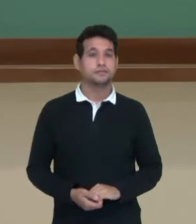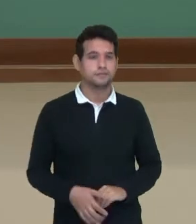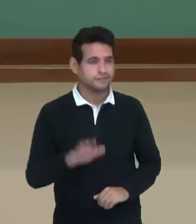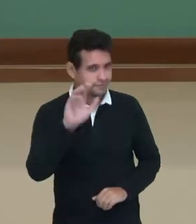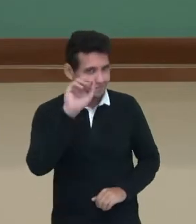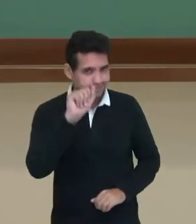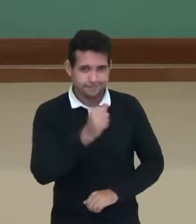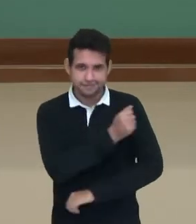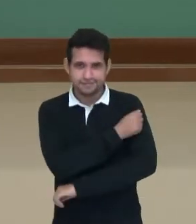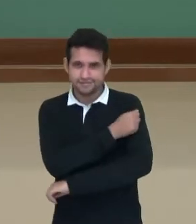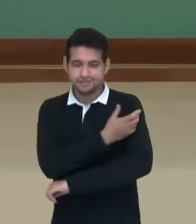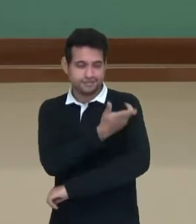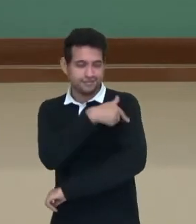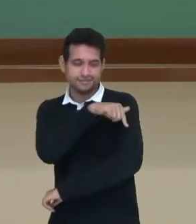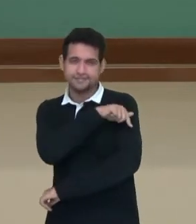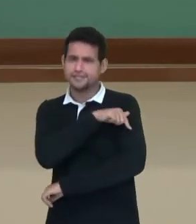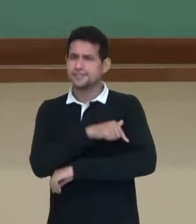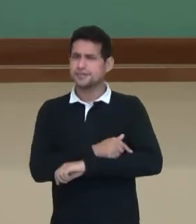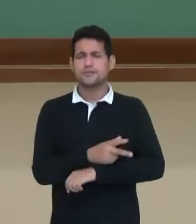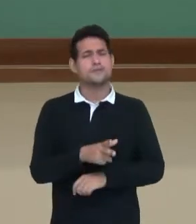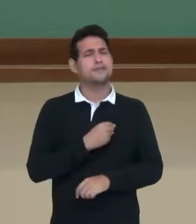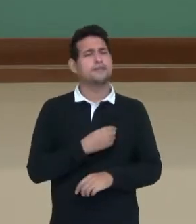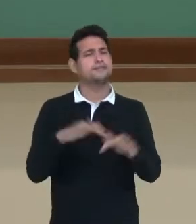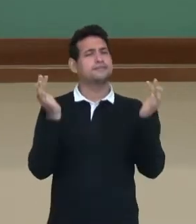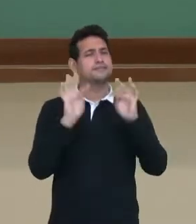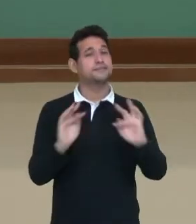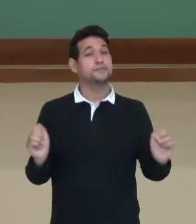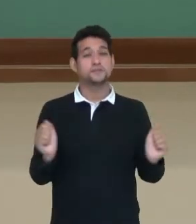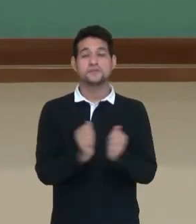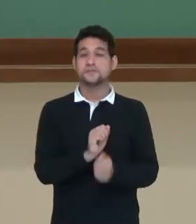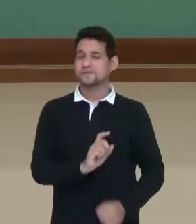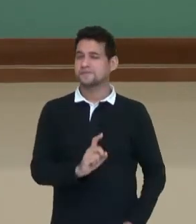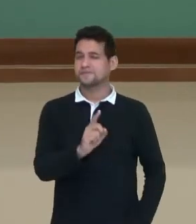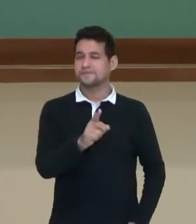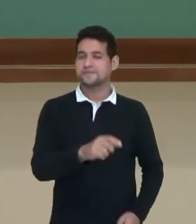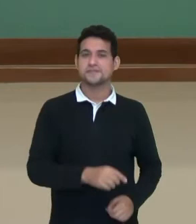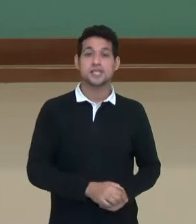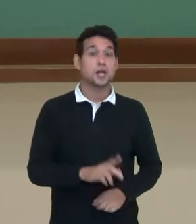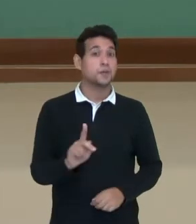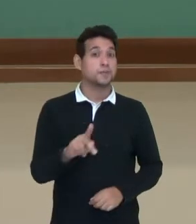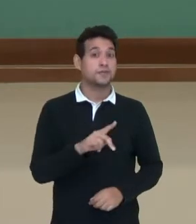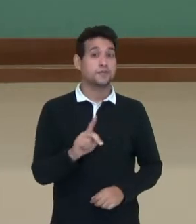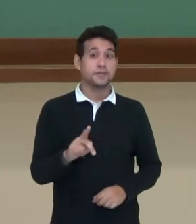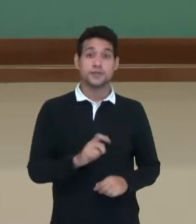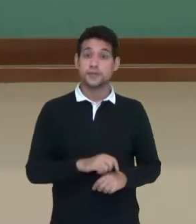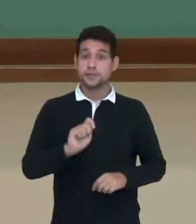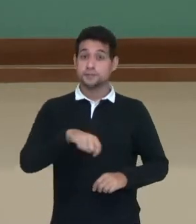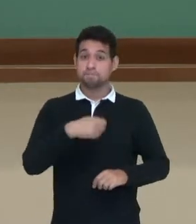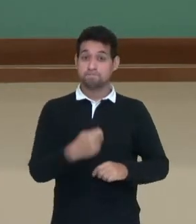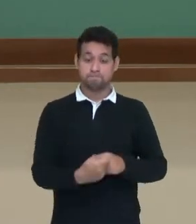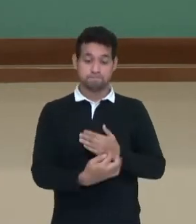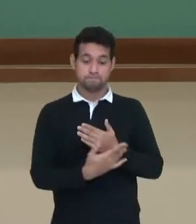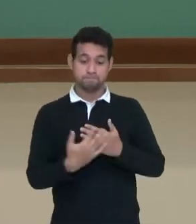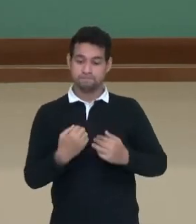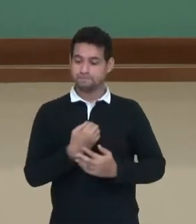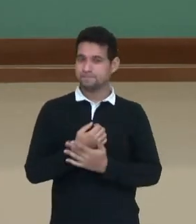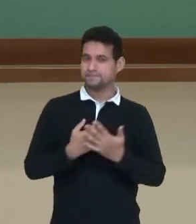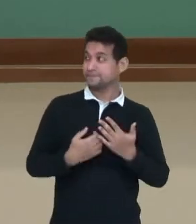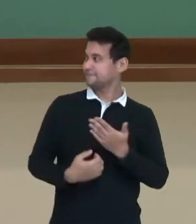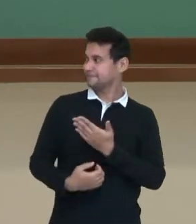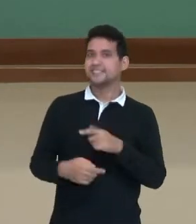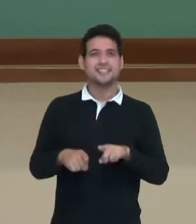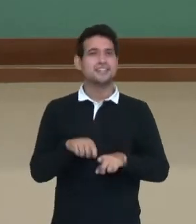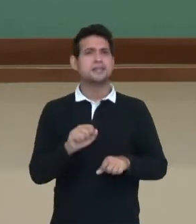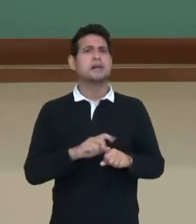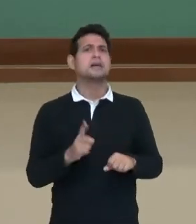Olá, queridos alunos do 7º ano, que alegria estar aqui com você, viu? Professora Elisângela, nesta aula falaremos